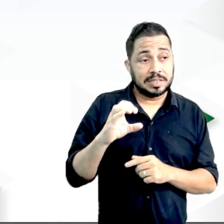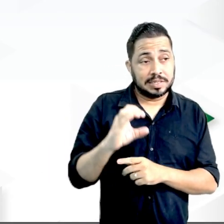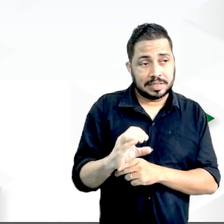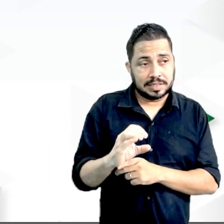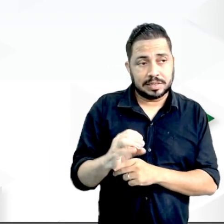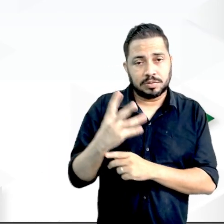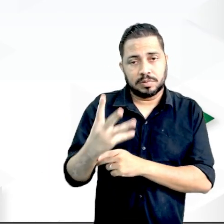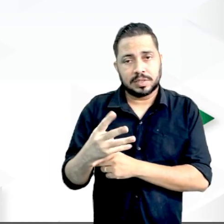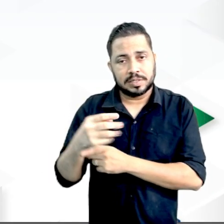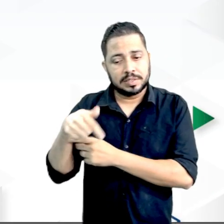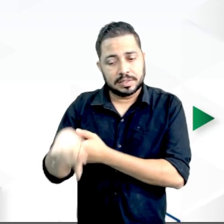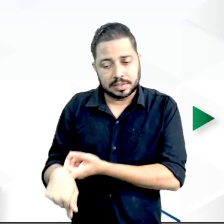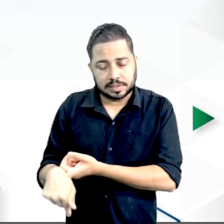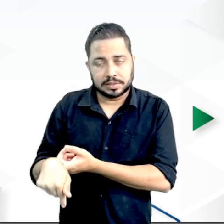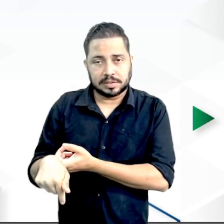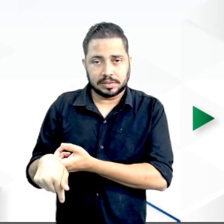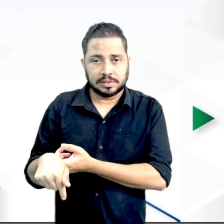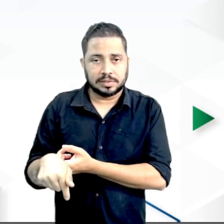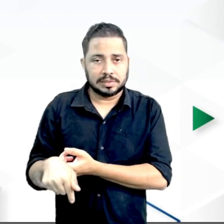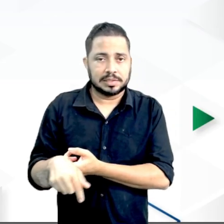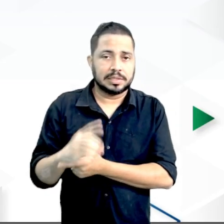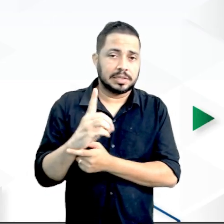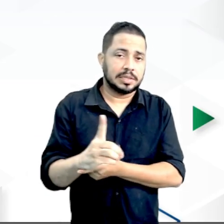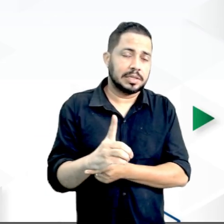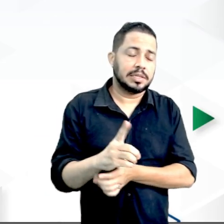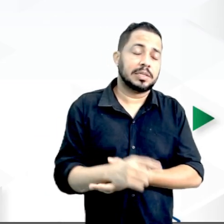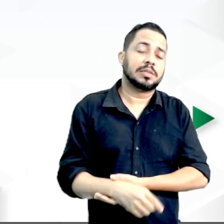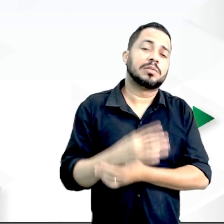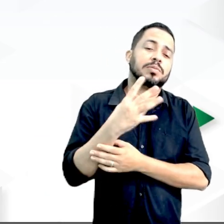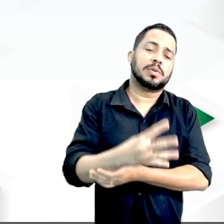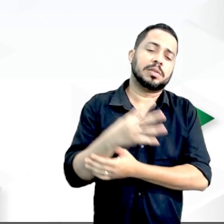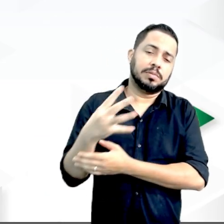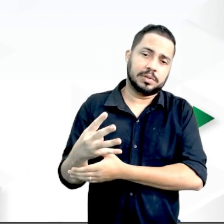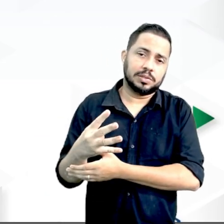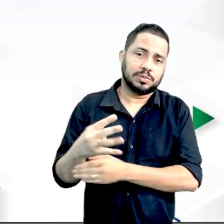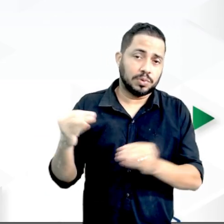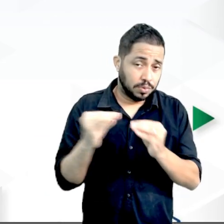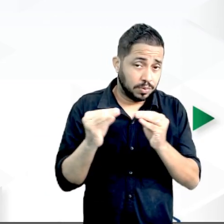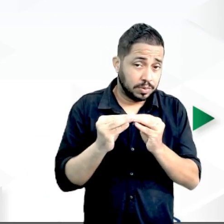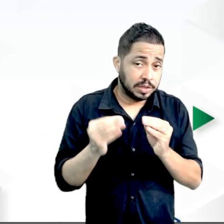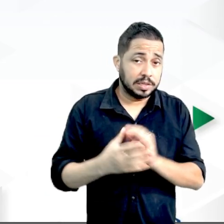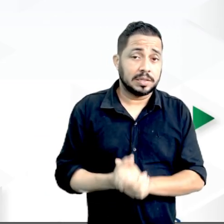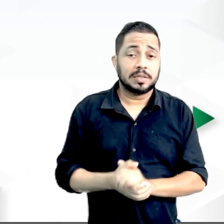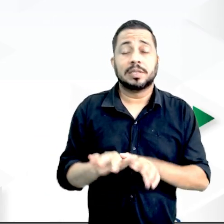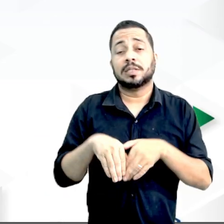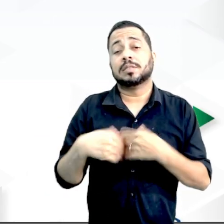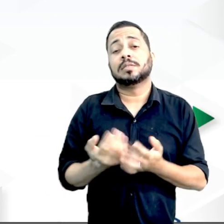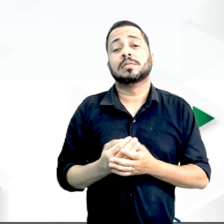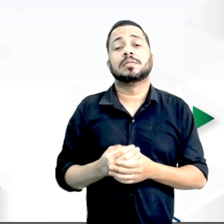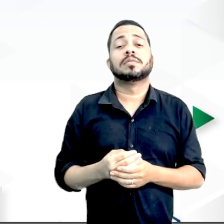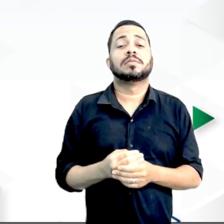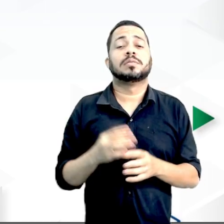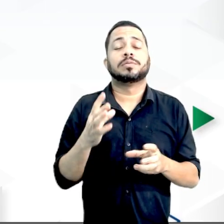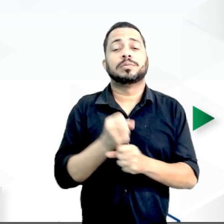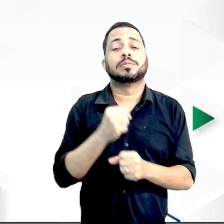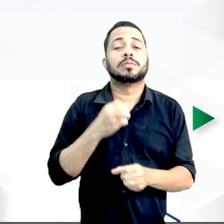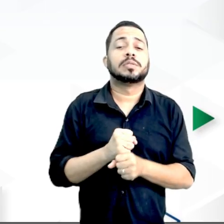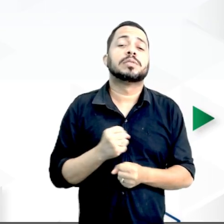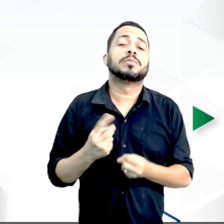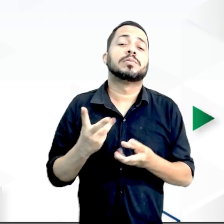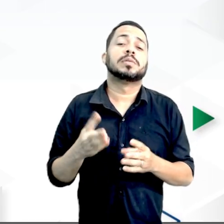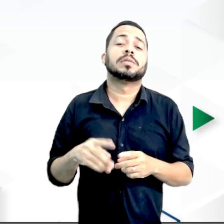ser 4 e 7. E na letra D vai ser 4 e 4. Concorda? Agora, vamos contar